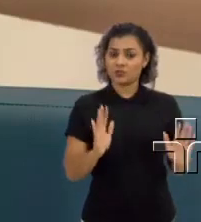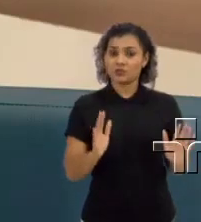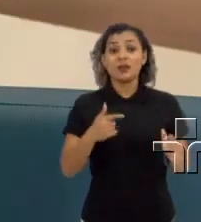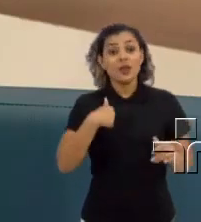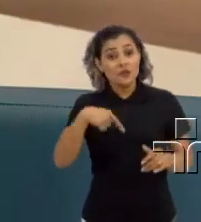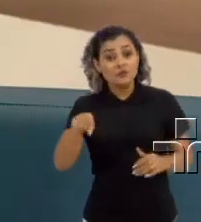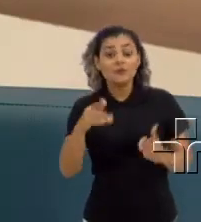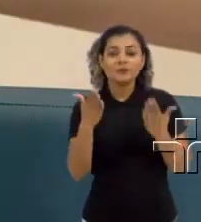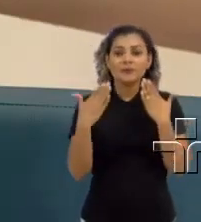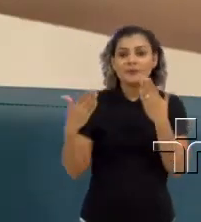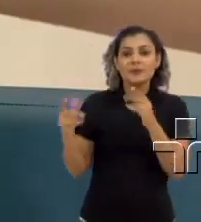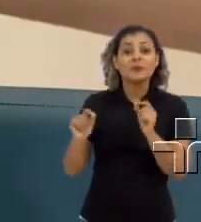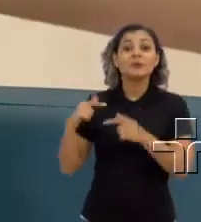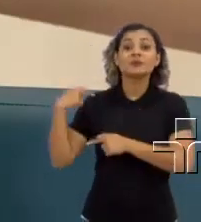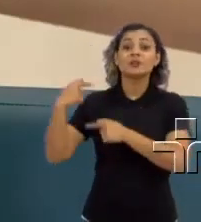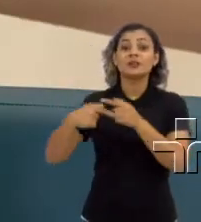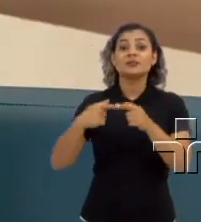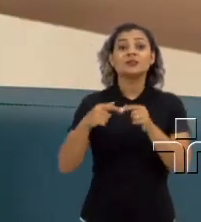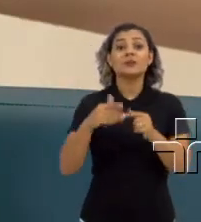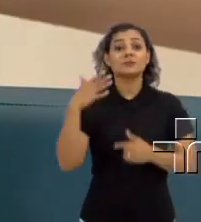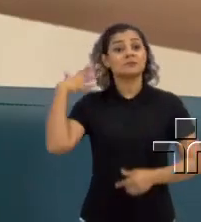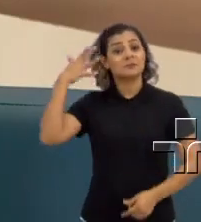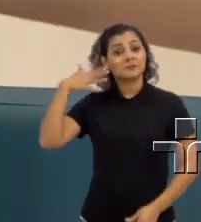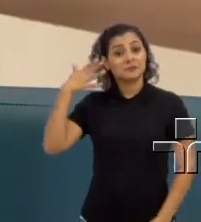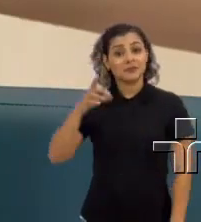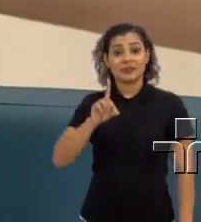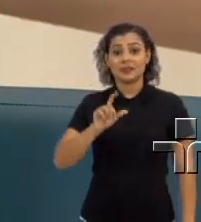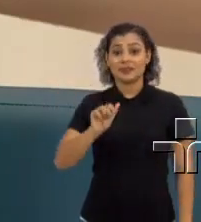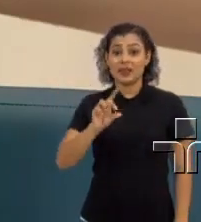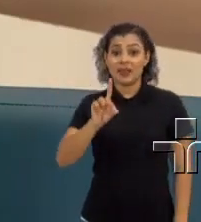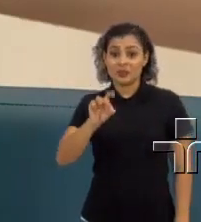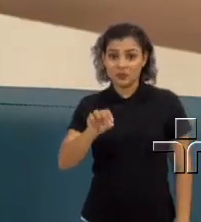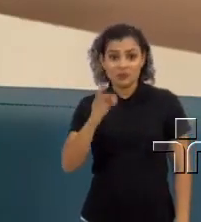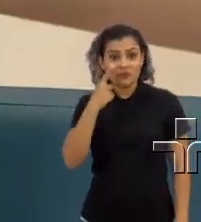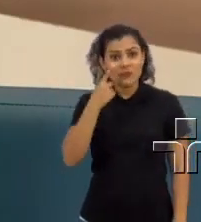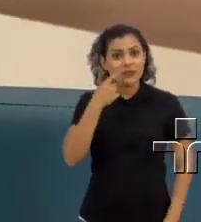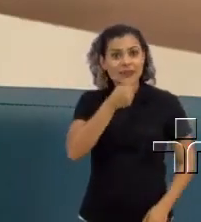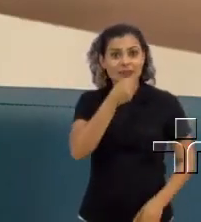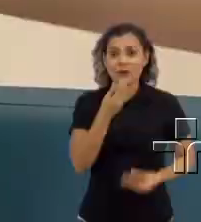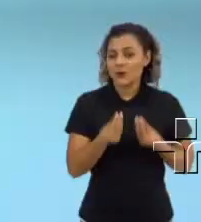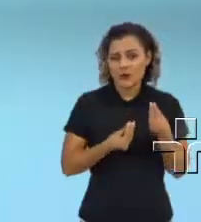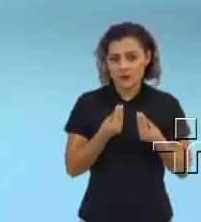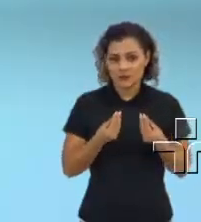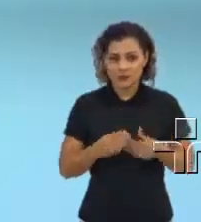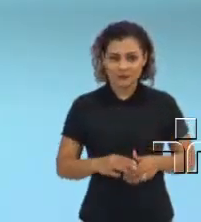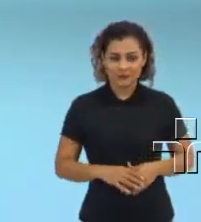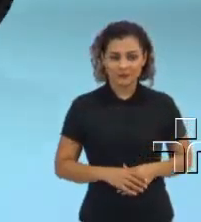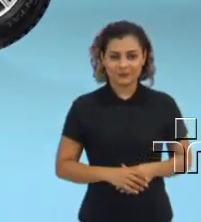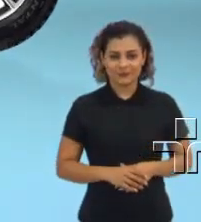bater um papo sobre gerações com o palestrante Dado Schneider. Vamos ver a entrevista como ficou.